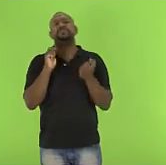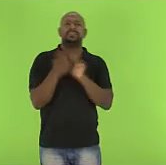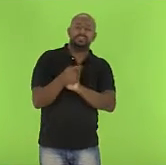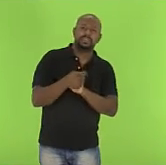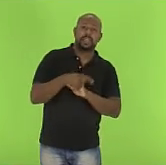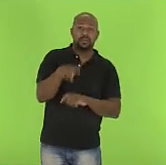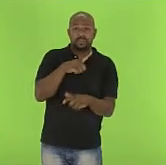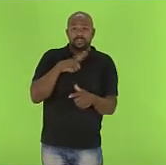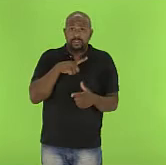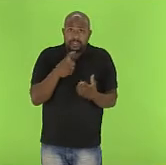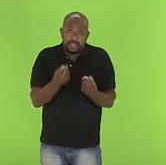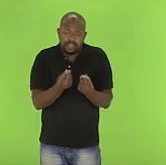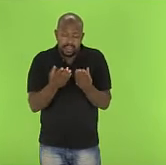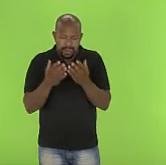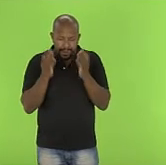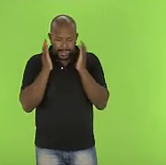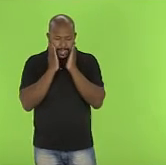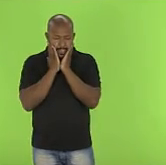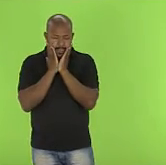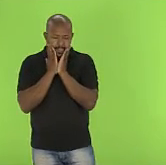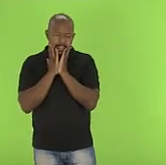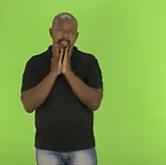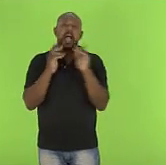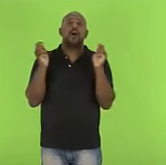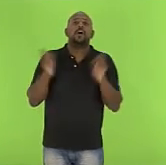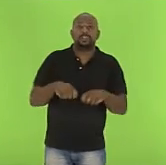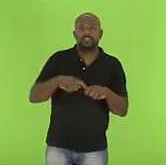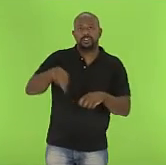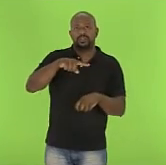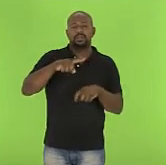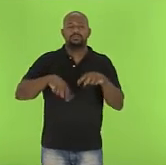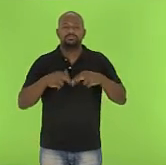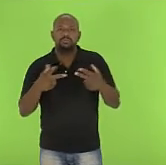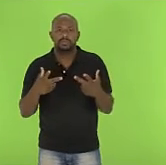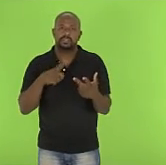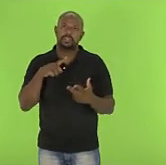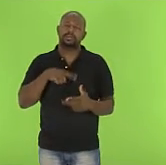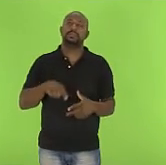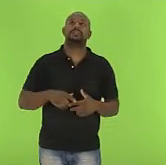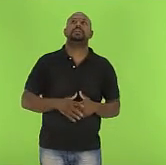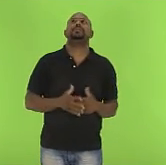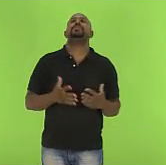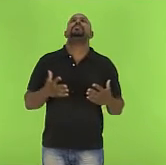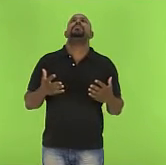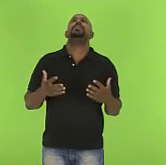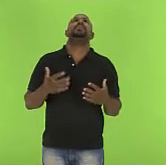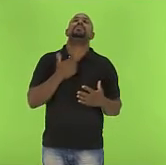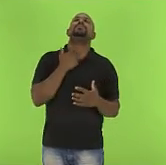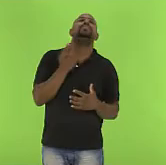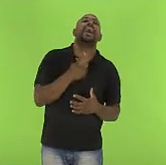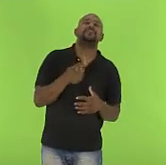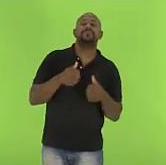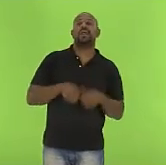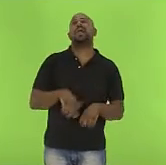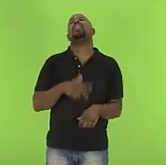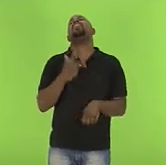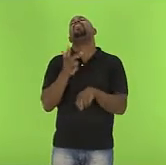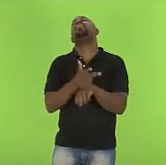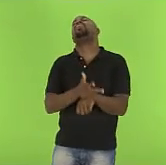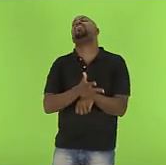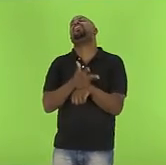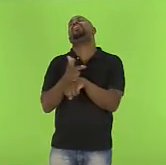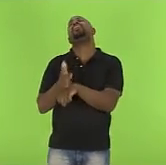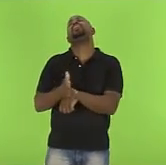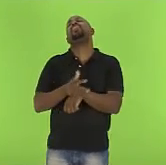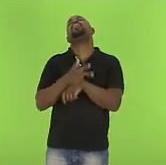adaptar ao que a gente tem, né? E a condições que nós temos. Então, não dava para ficar